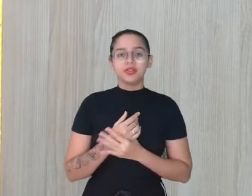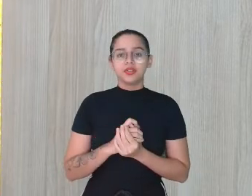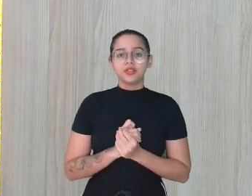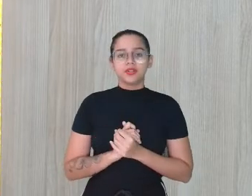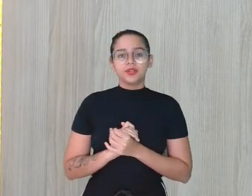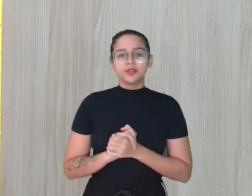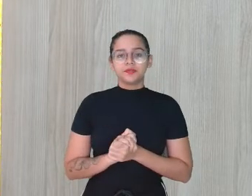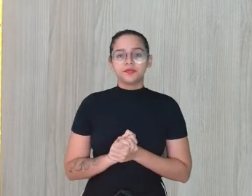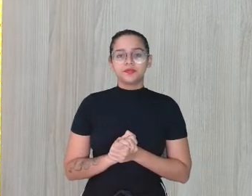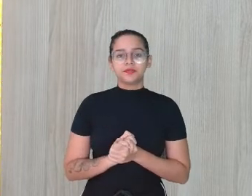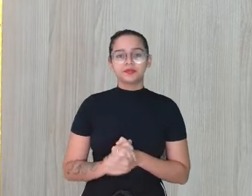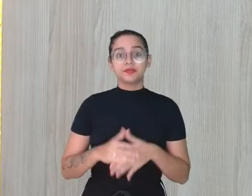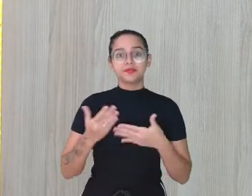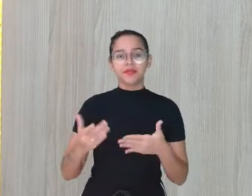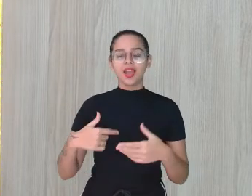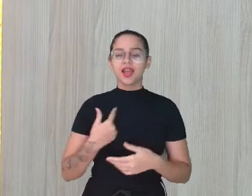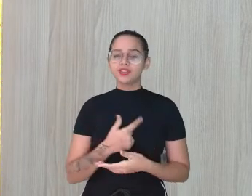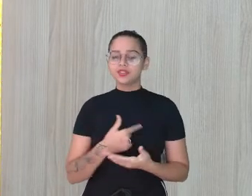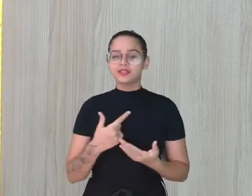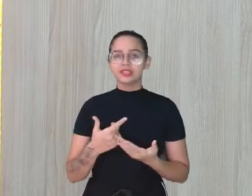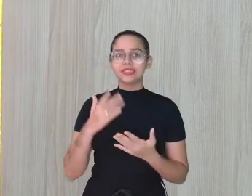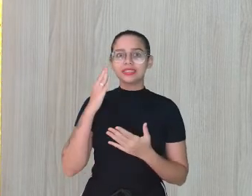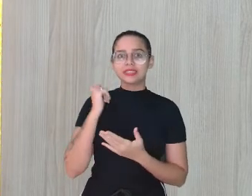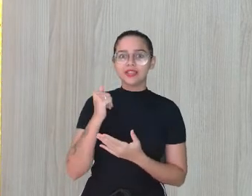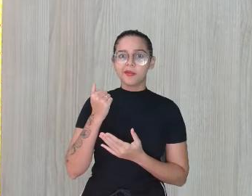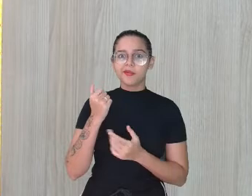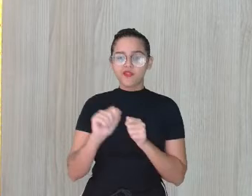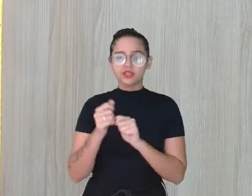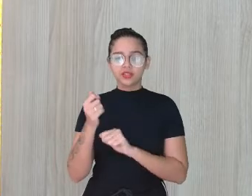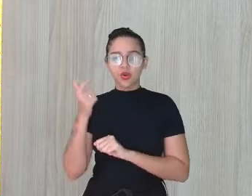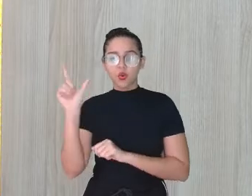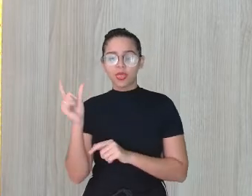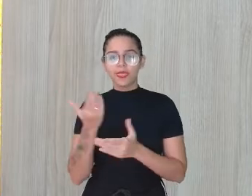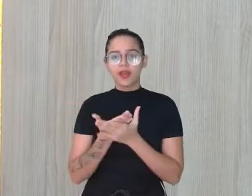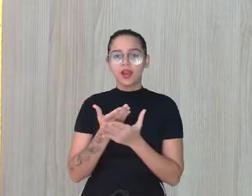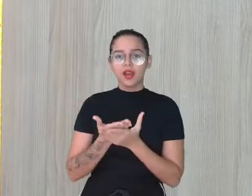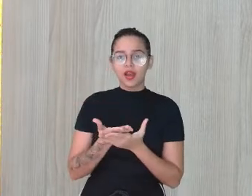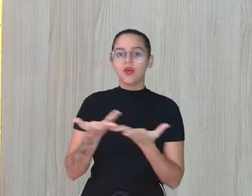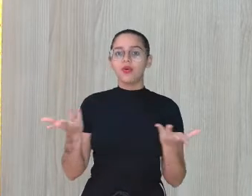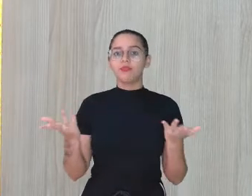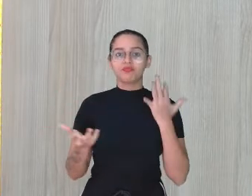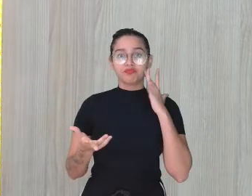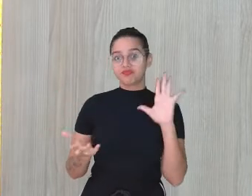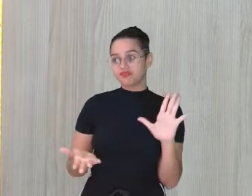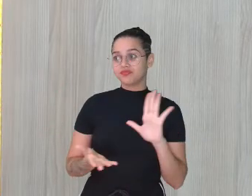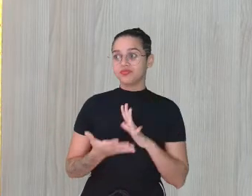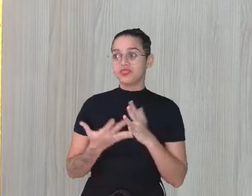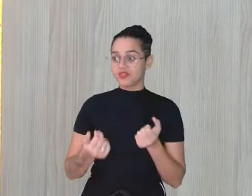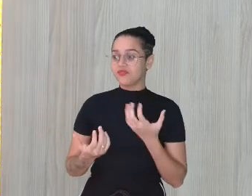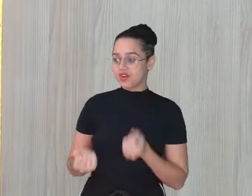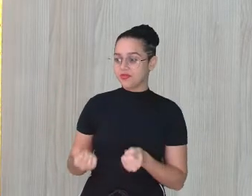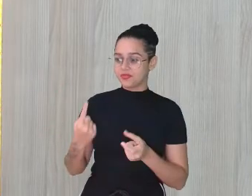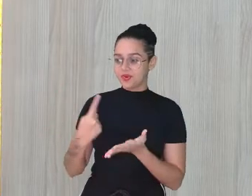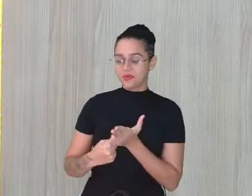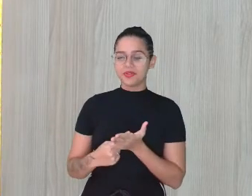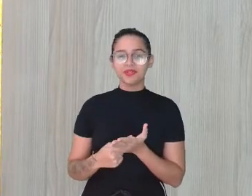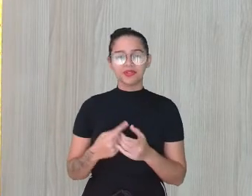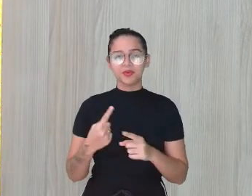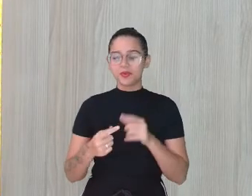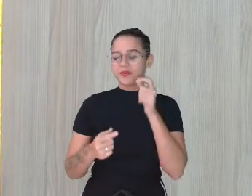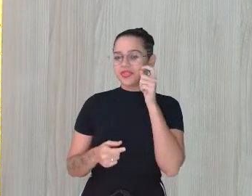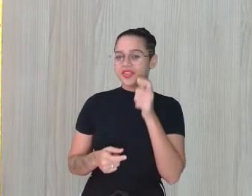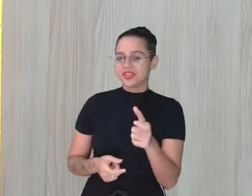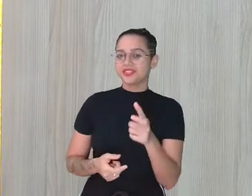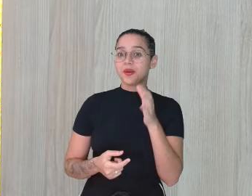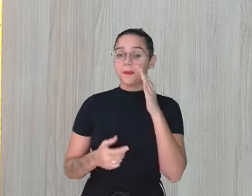Foi corridinho, né? Mas a gente, quem sabe, pode fazer outra aula, né? Sobre o urbanismo, né? Eu Porque gosto. é bem interessante,